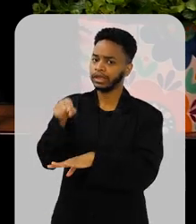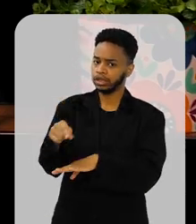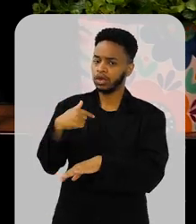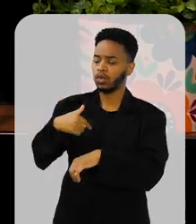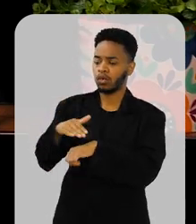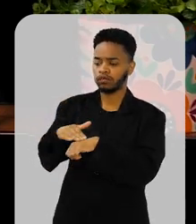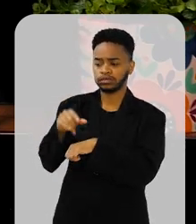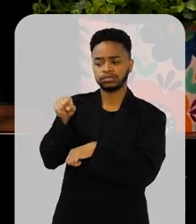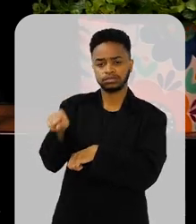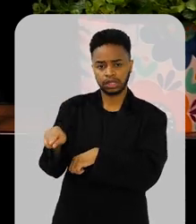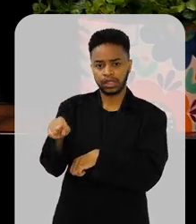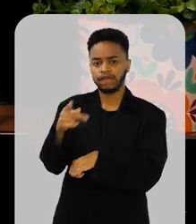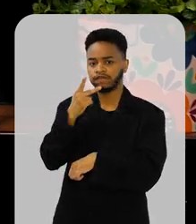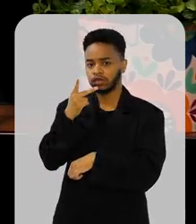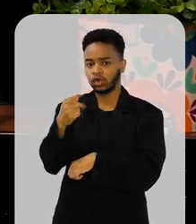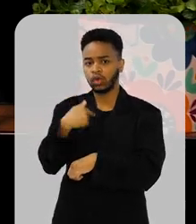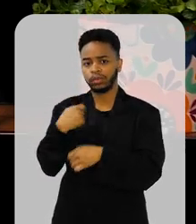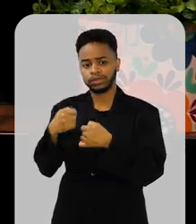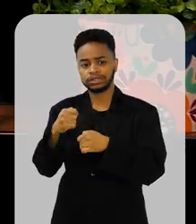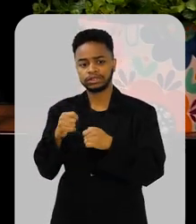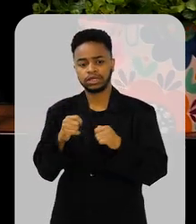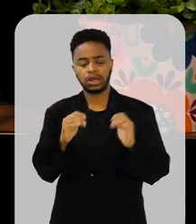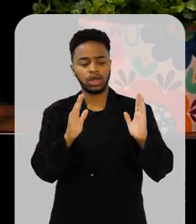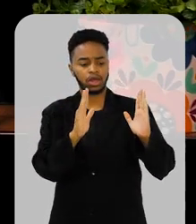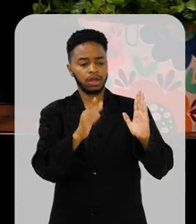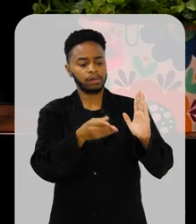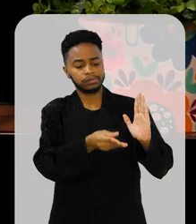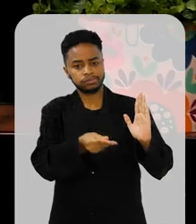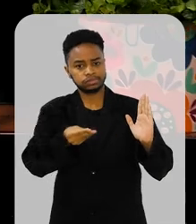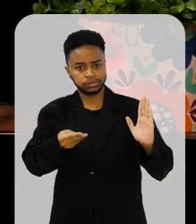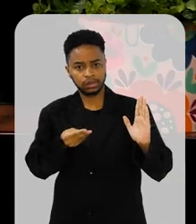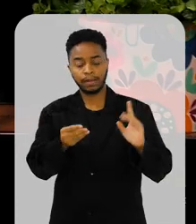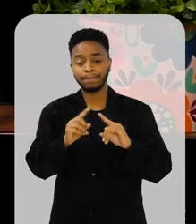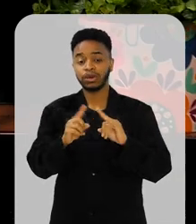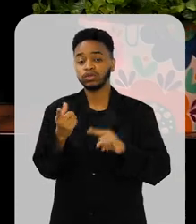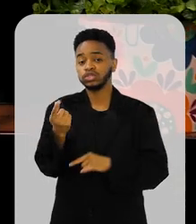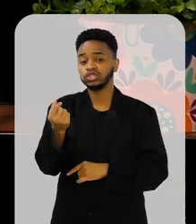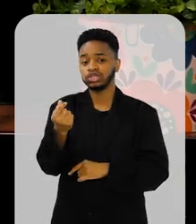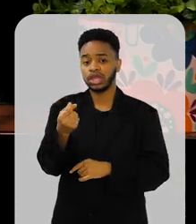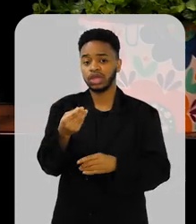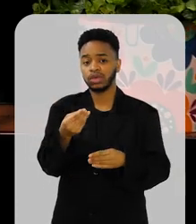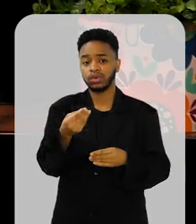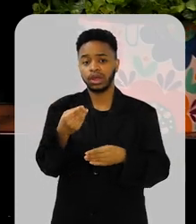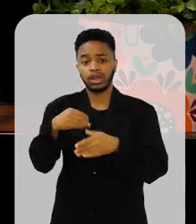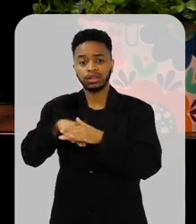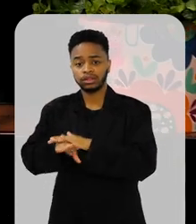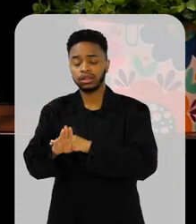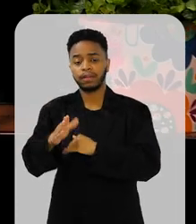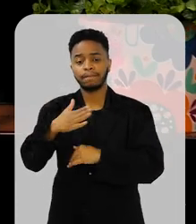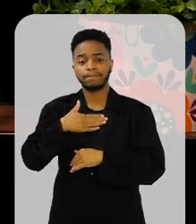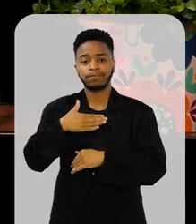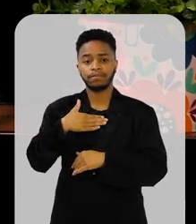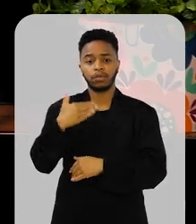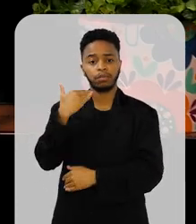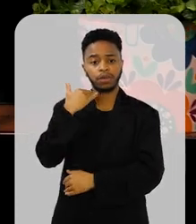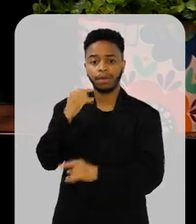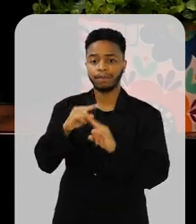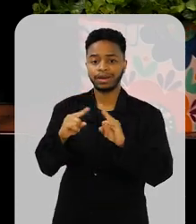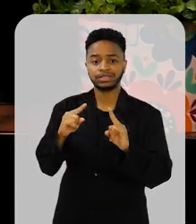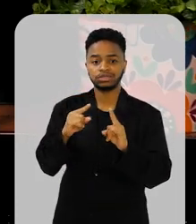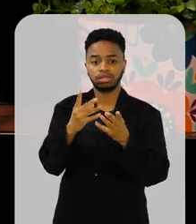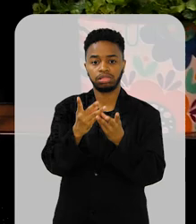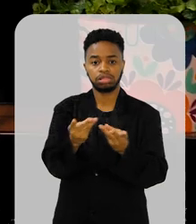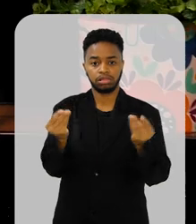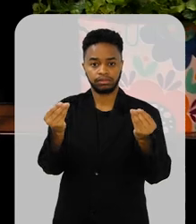com o senhor mandou eu me dirigir ao caixa eletrônico e esse dinheiro veio para minha conta e não está na minha conta.